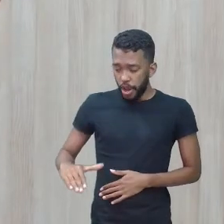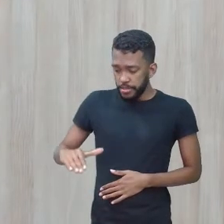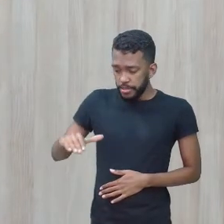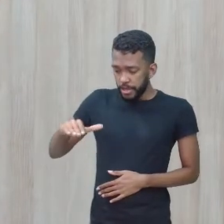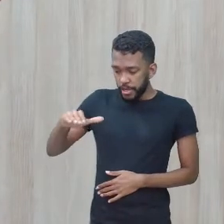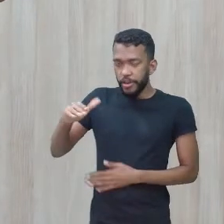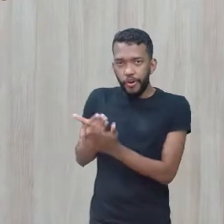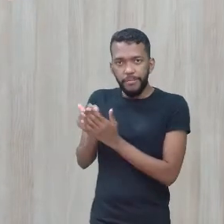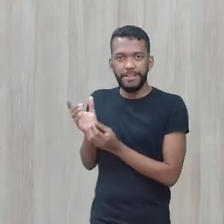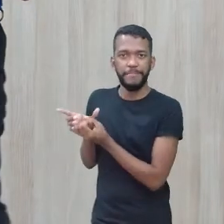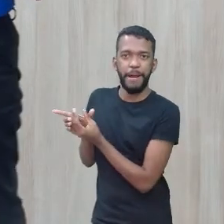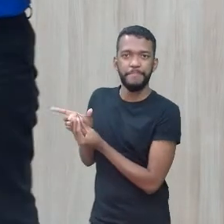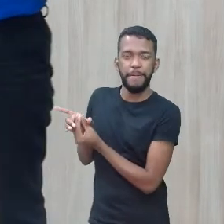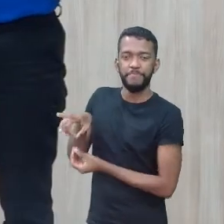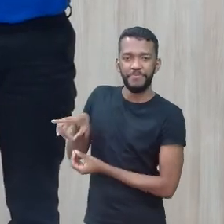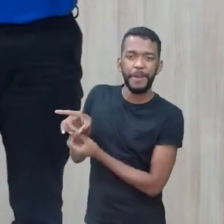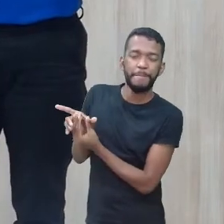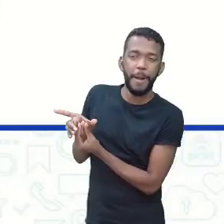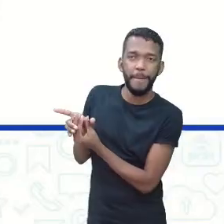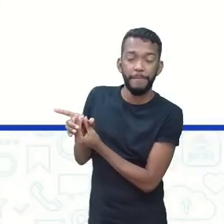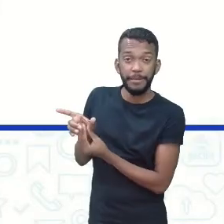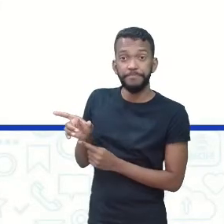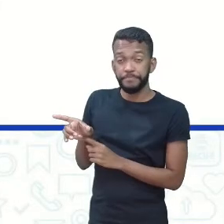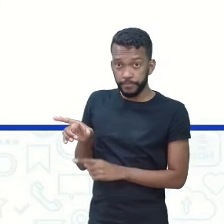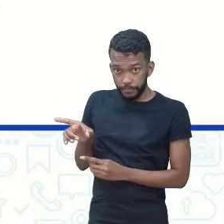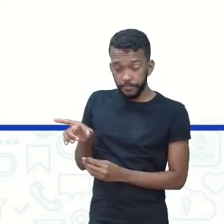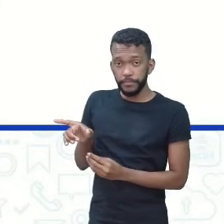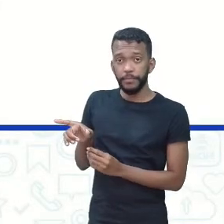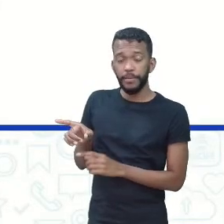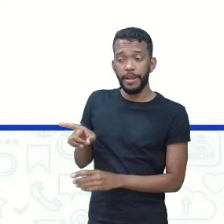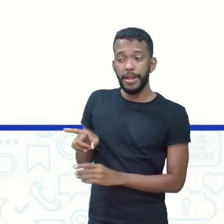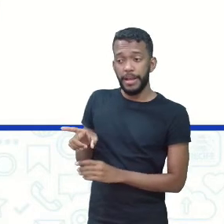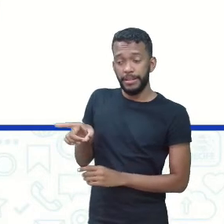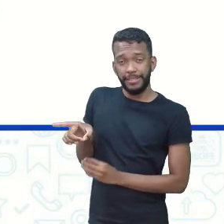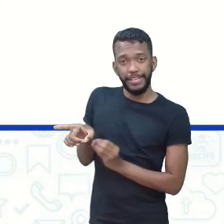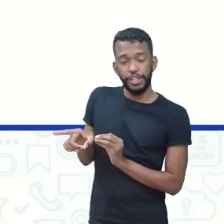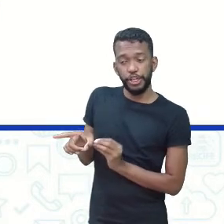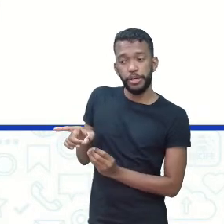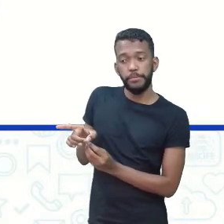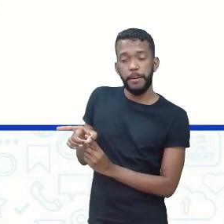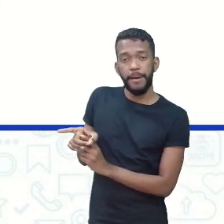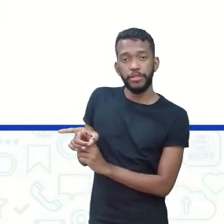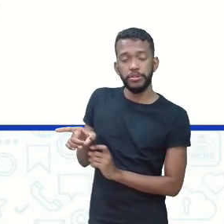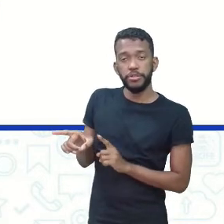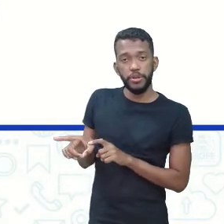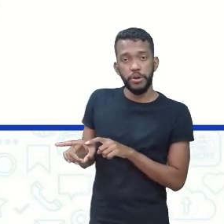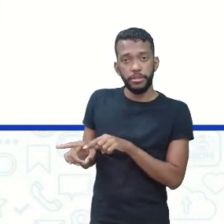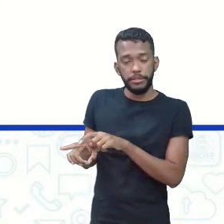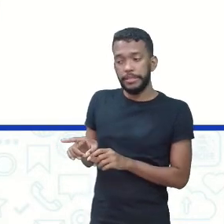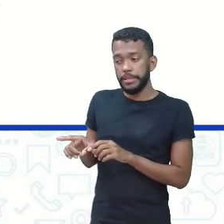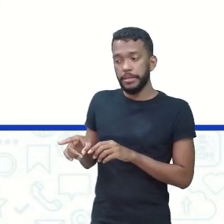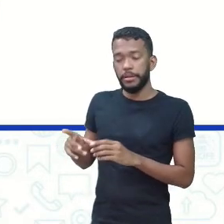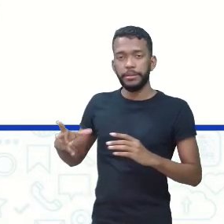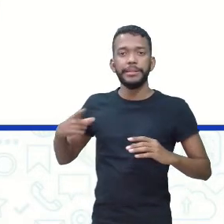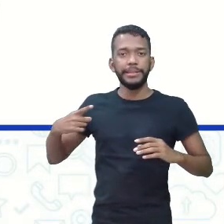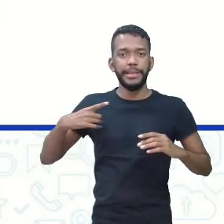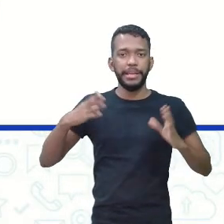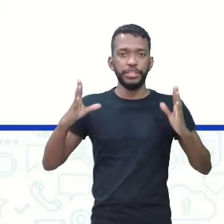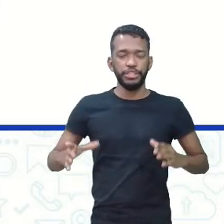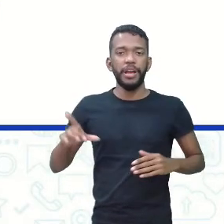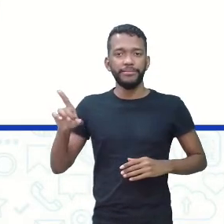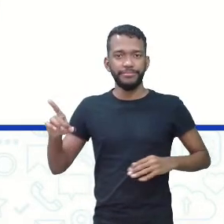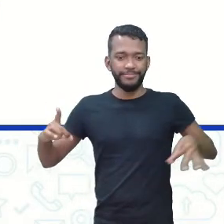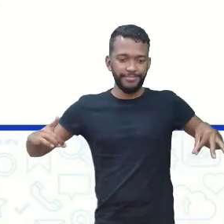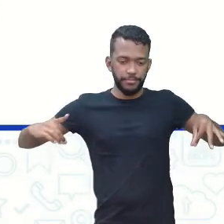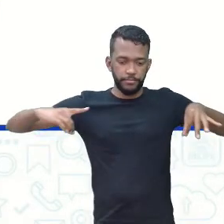O espermatozoide, ele é depositado dentro do corpo da fêmea no momento da cópula, ou seja, no